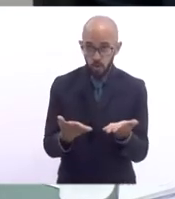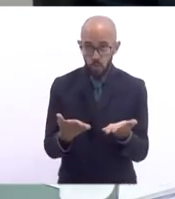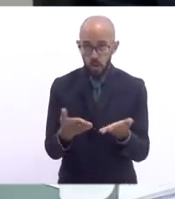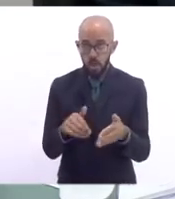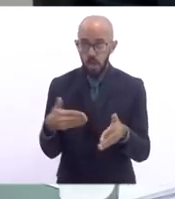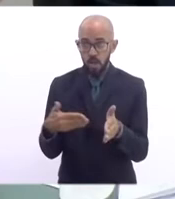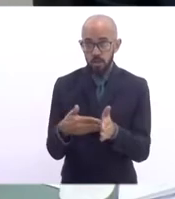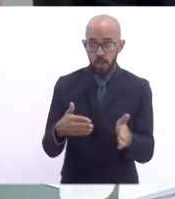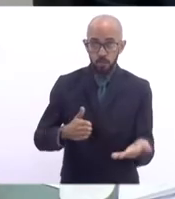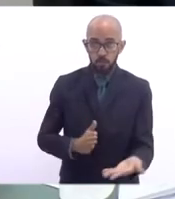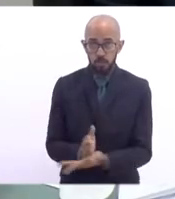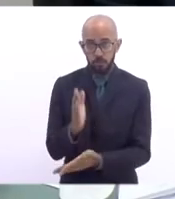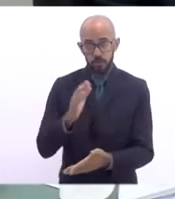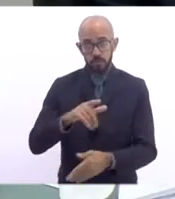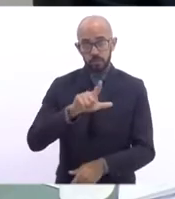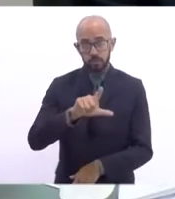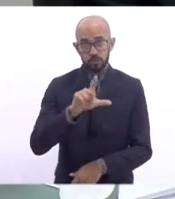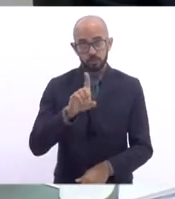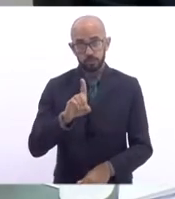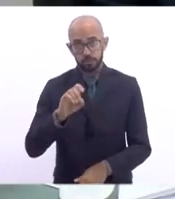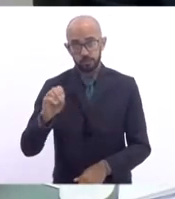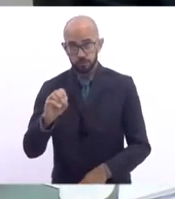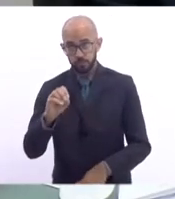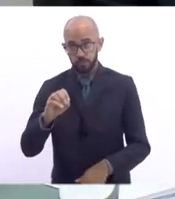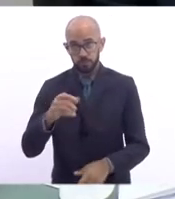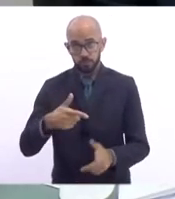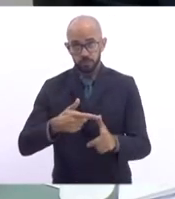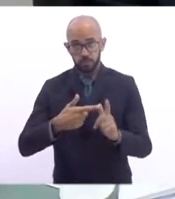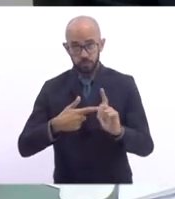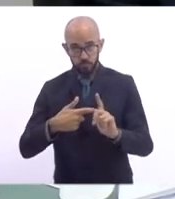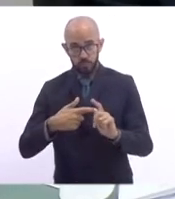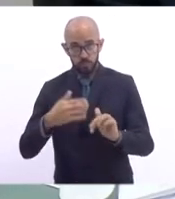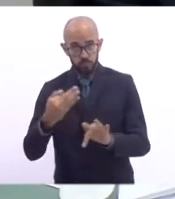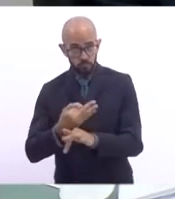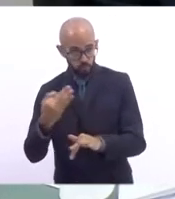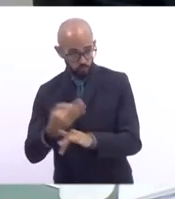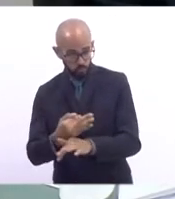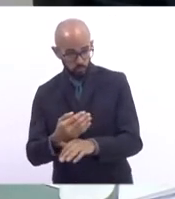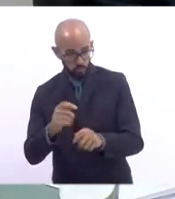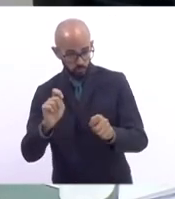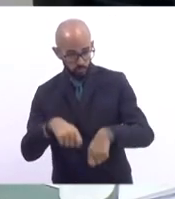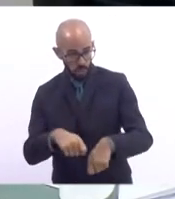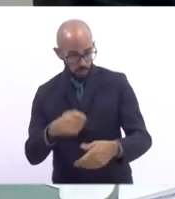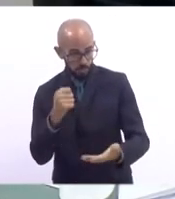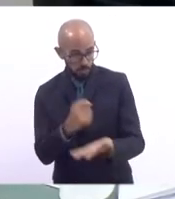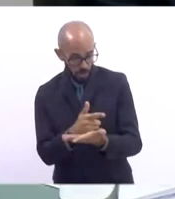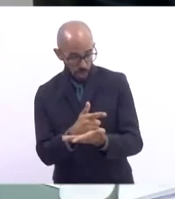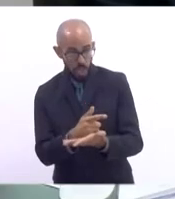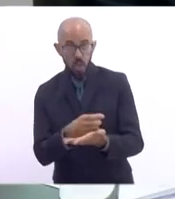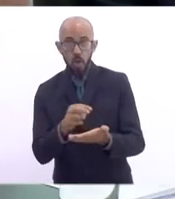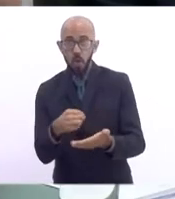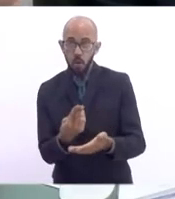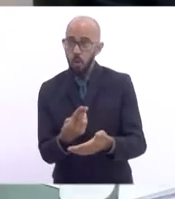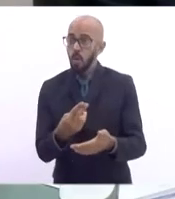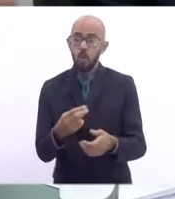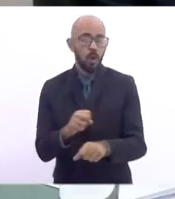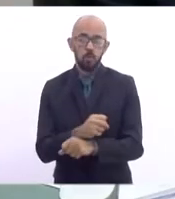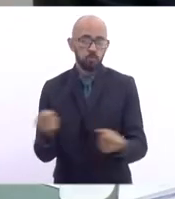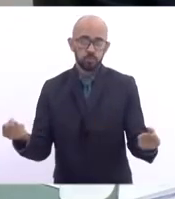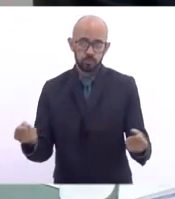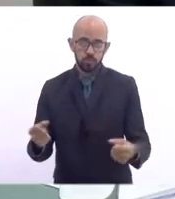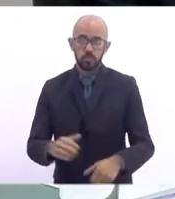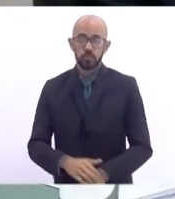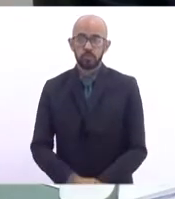aprovação na casa dela e a dívida é possível de se pagar ou ela é impagável